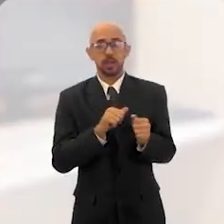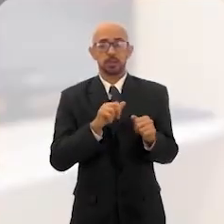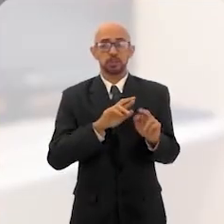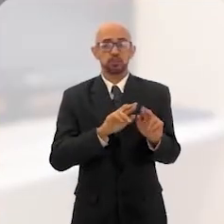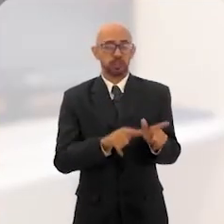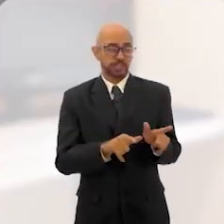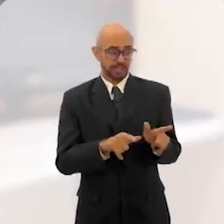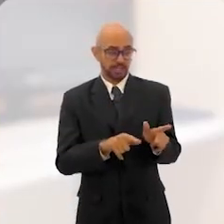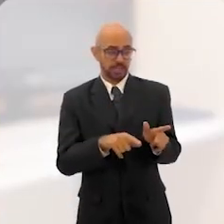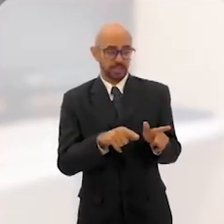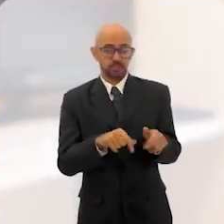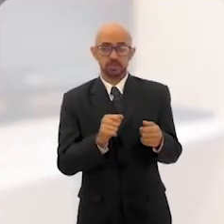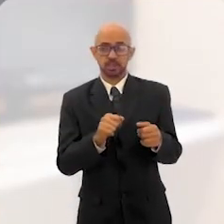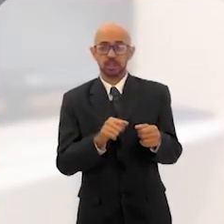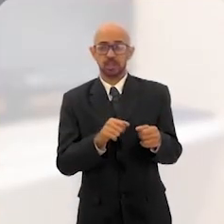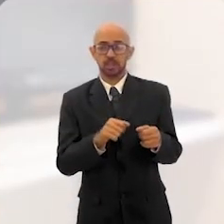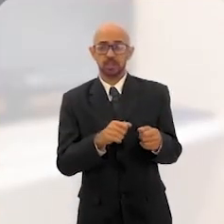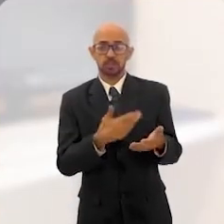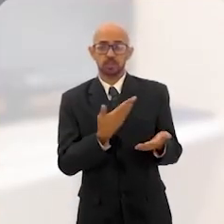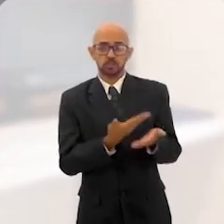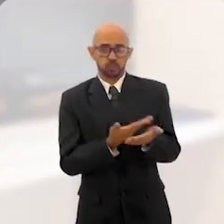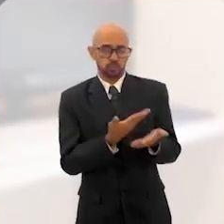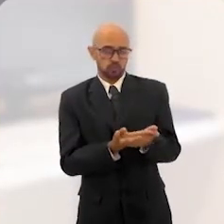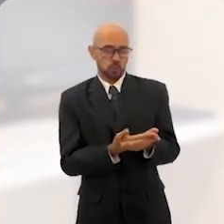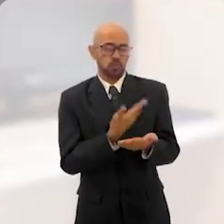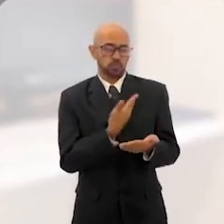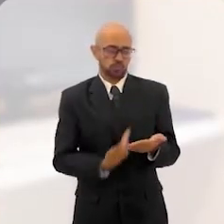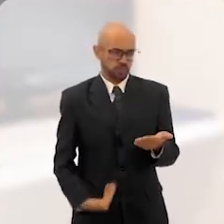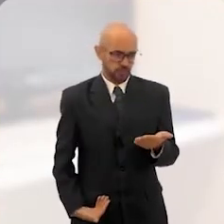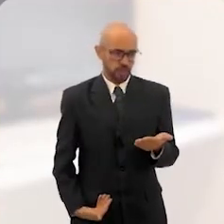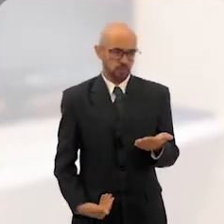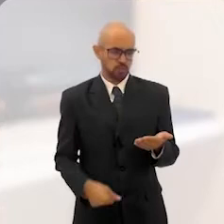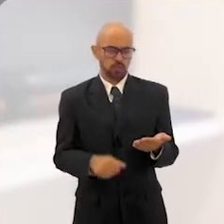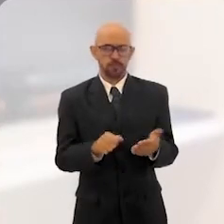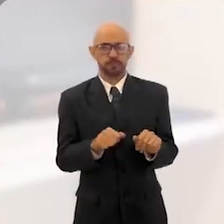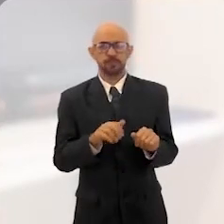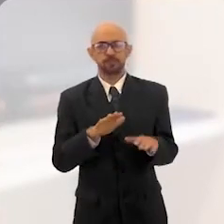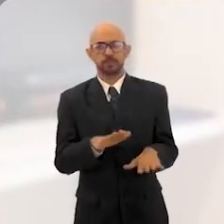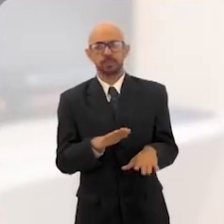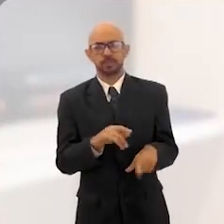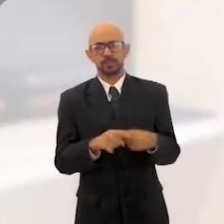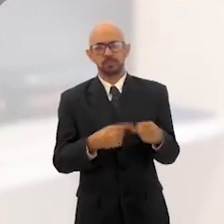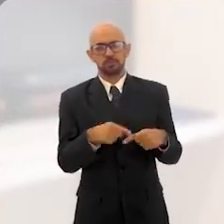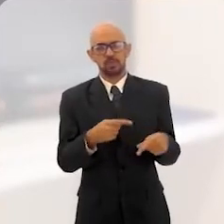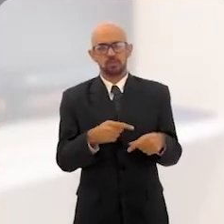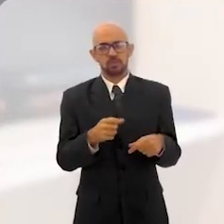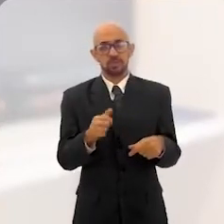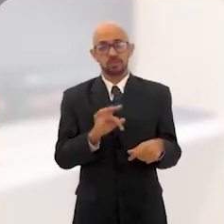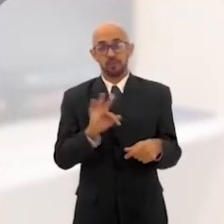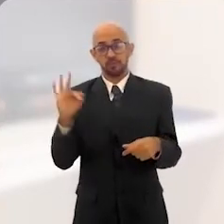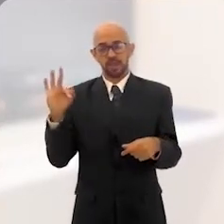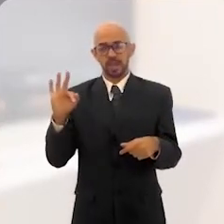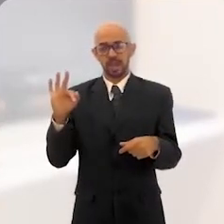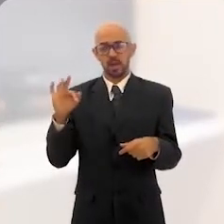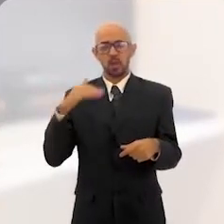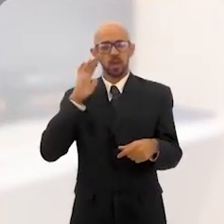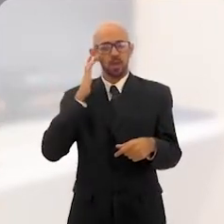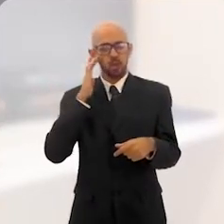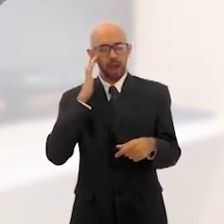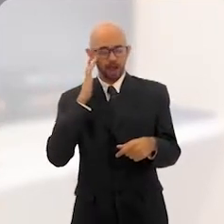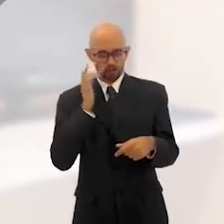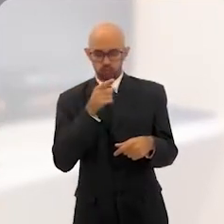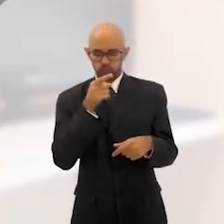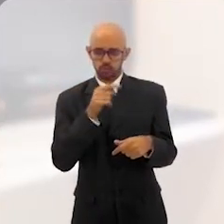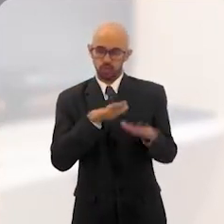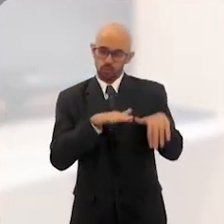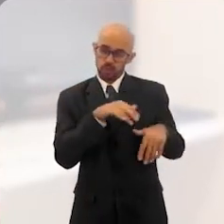Você sai de uma escola pública, né? Na verdade, você estava em escolas públicas, mas assim, quando você vai para uma federal, eu acredito,